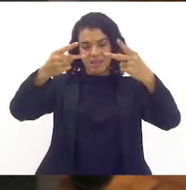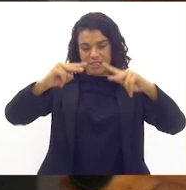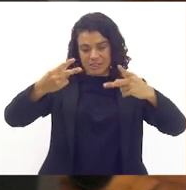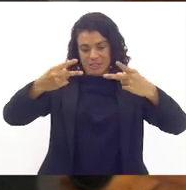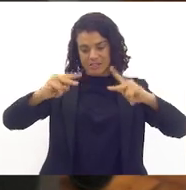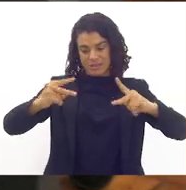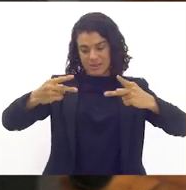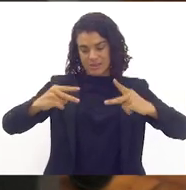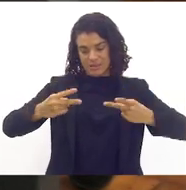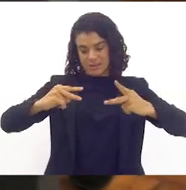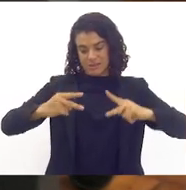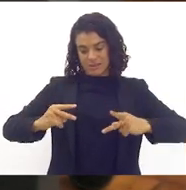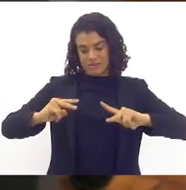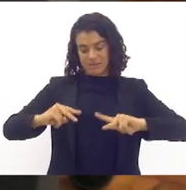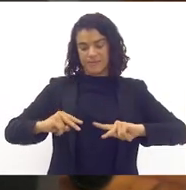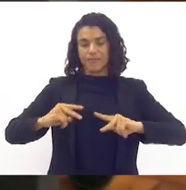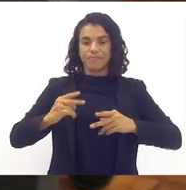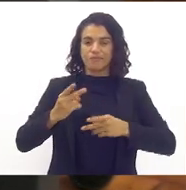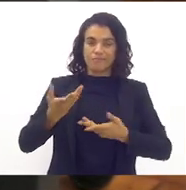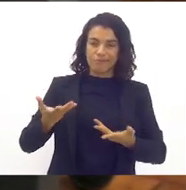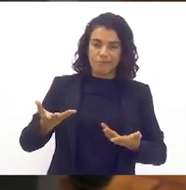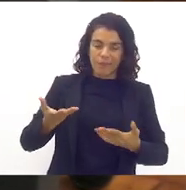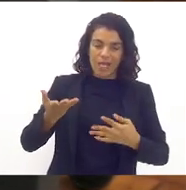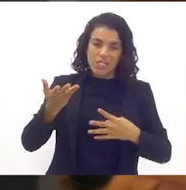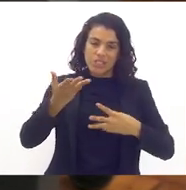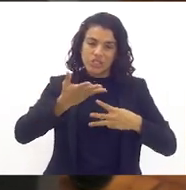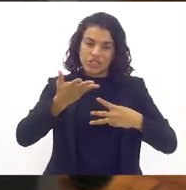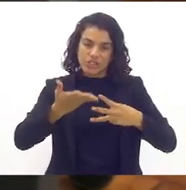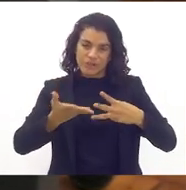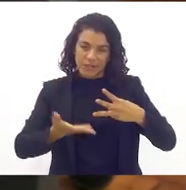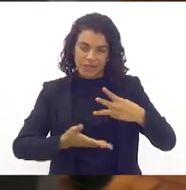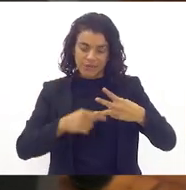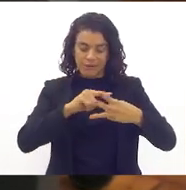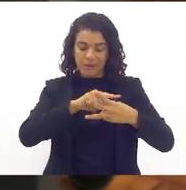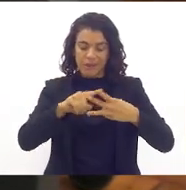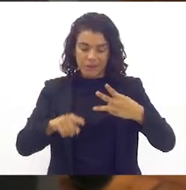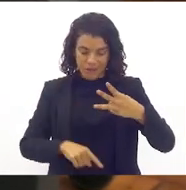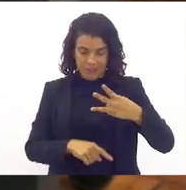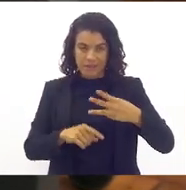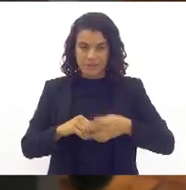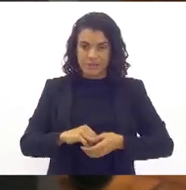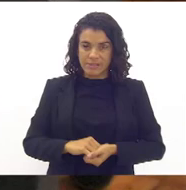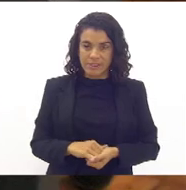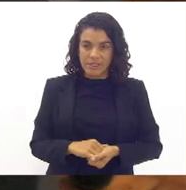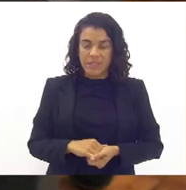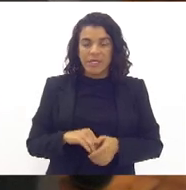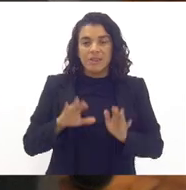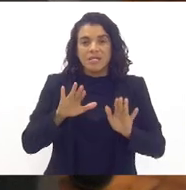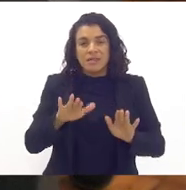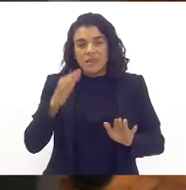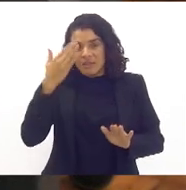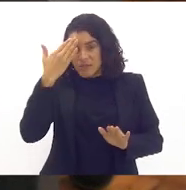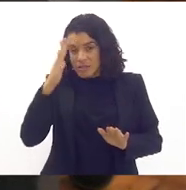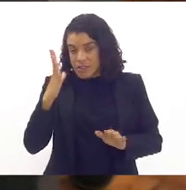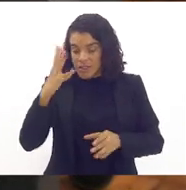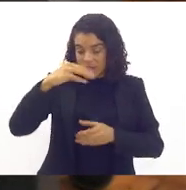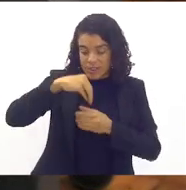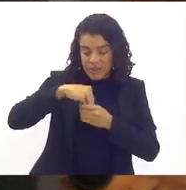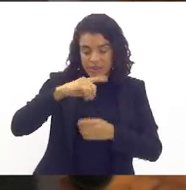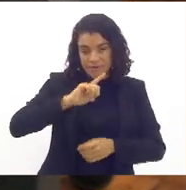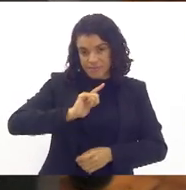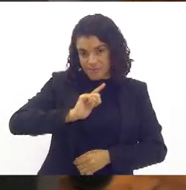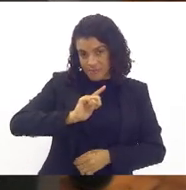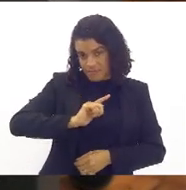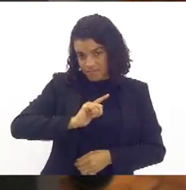município, em geral dividido em três grupamentos de transferências. Mas eu não sei se ali dentro é aquilo